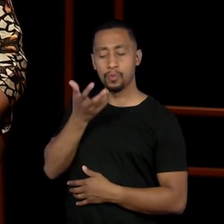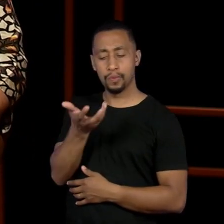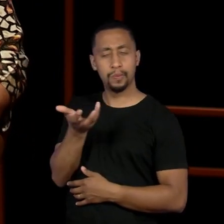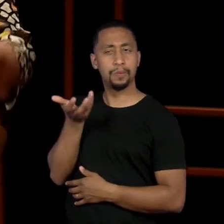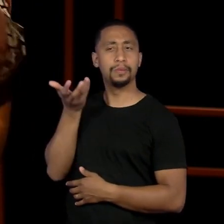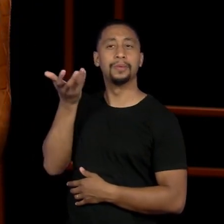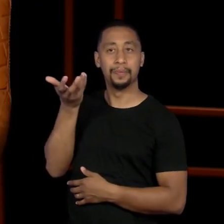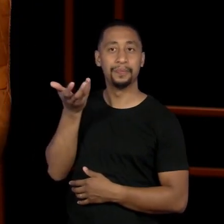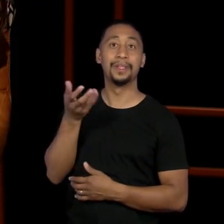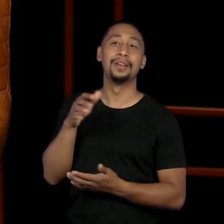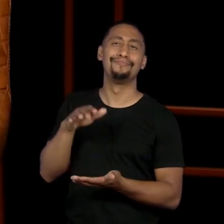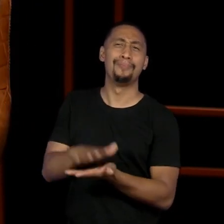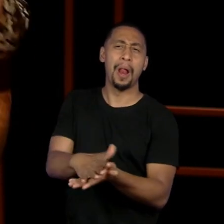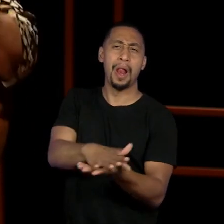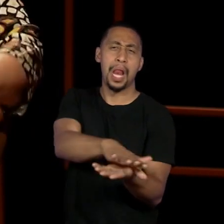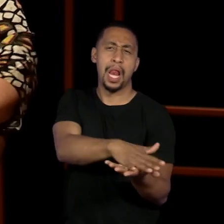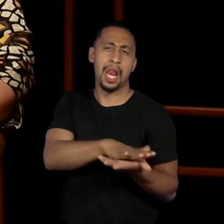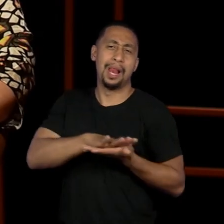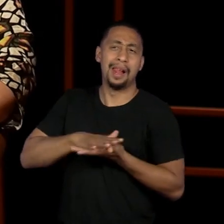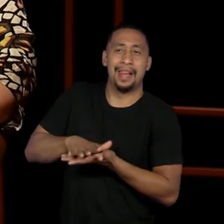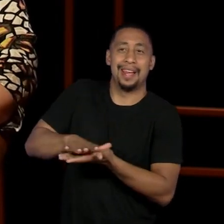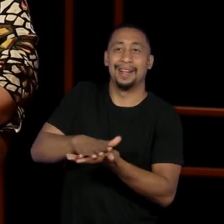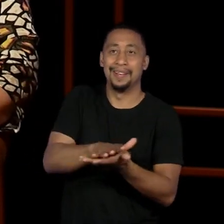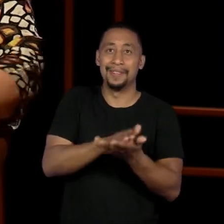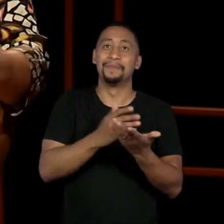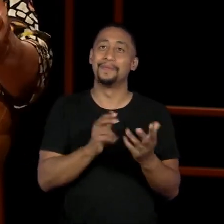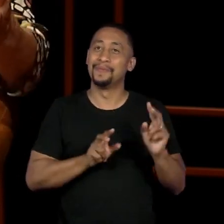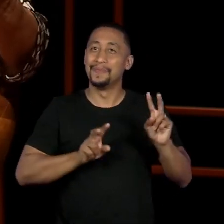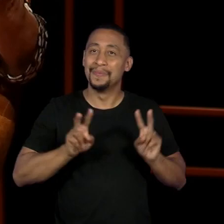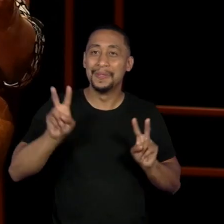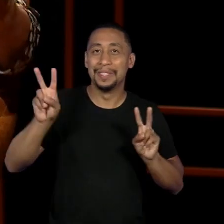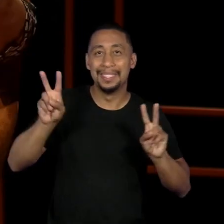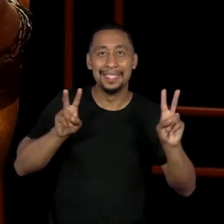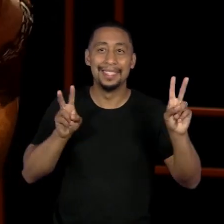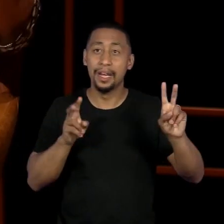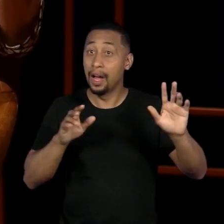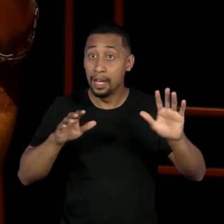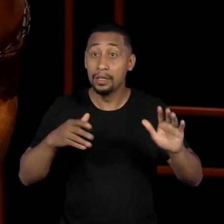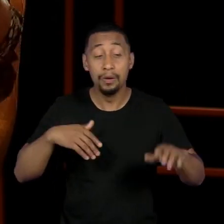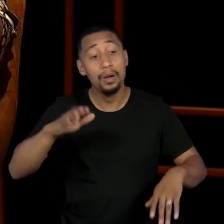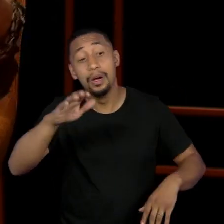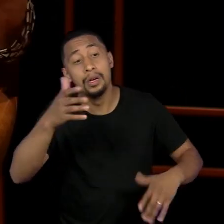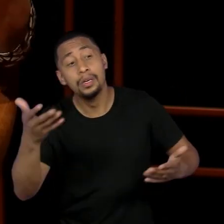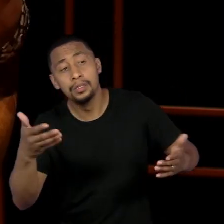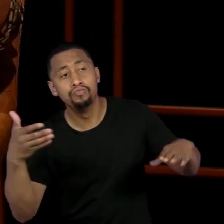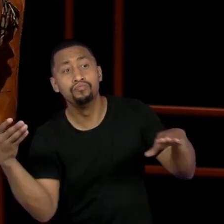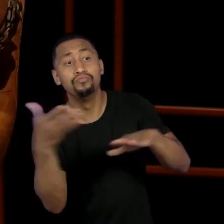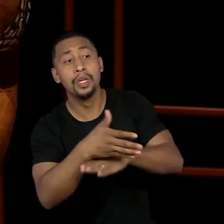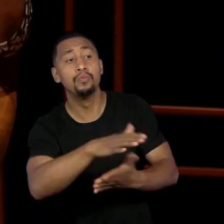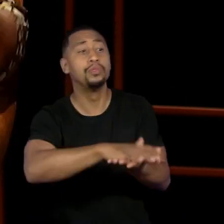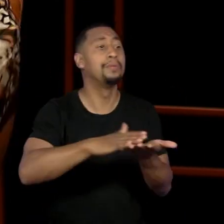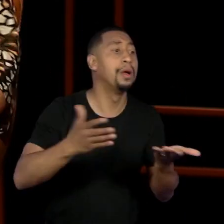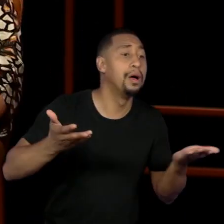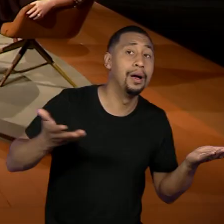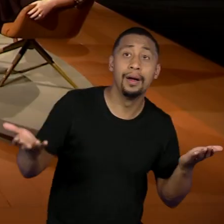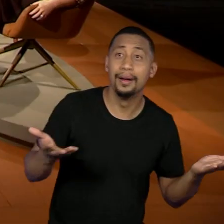samba enredo para fazer a união do deixa eu entrar no samba aí, pô, deixa